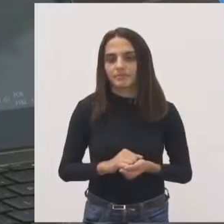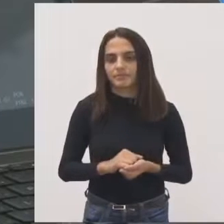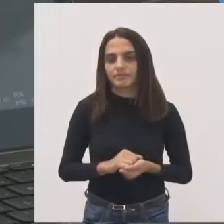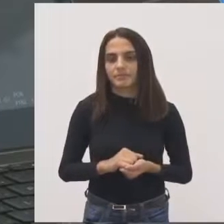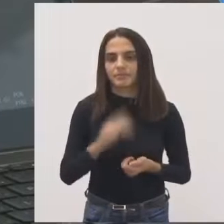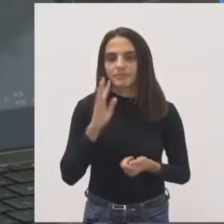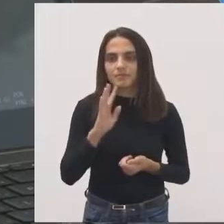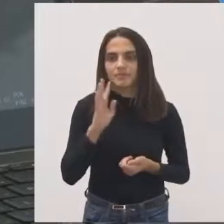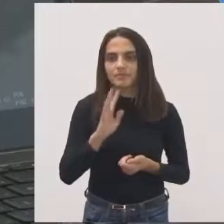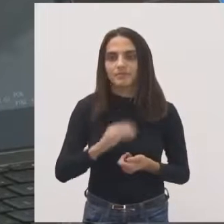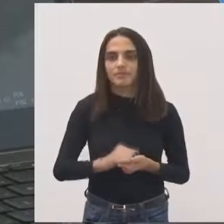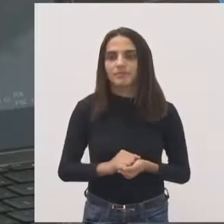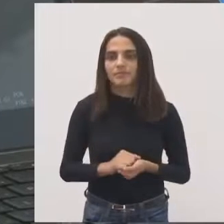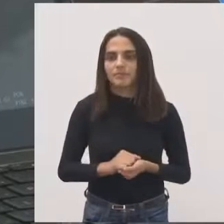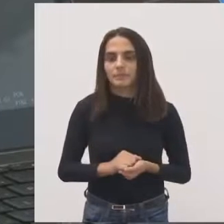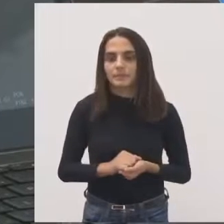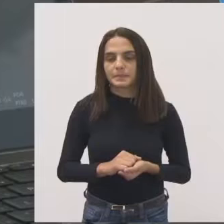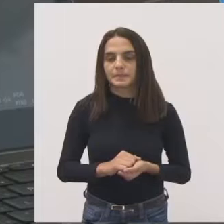legal.